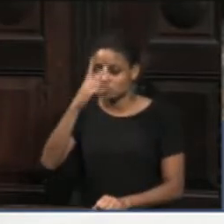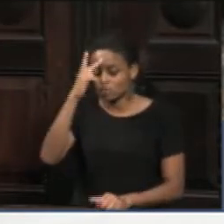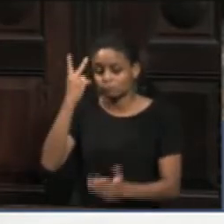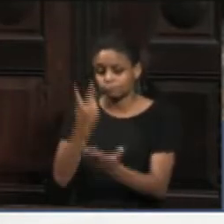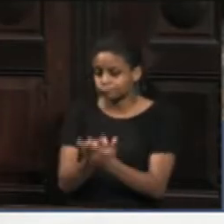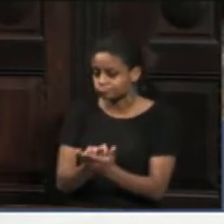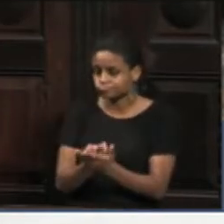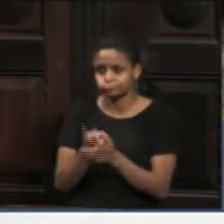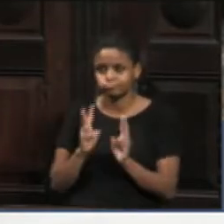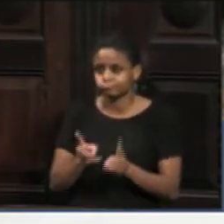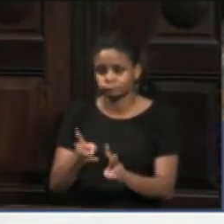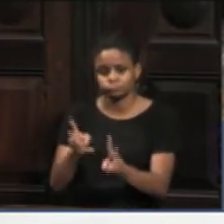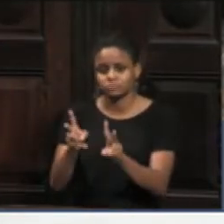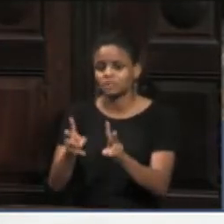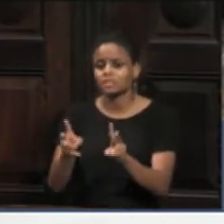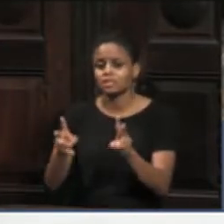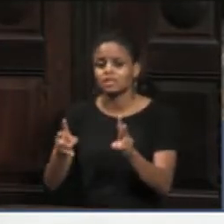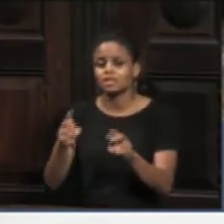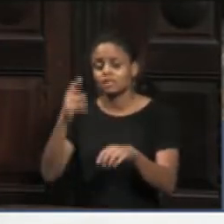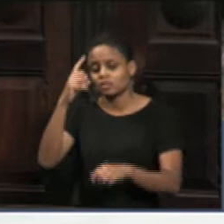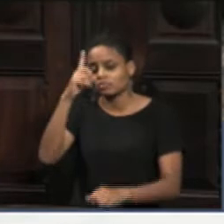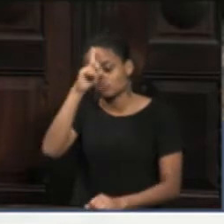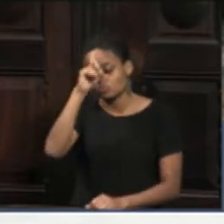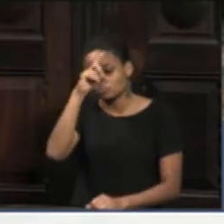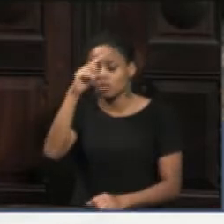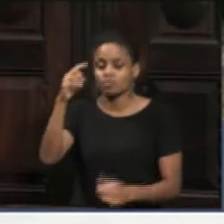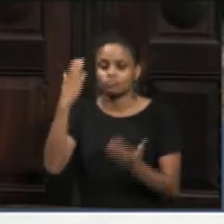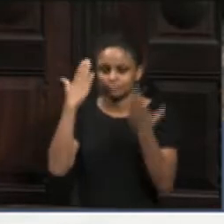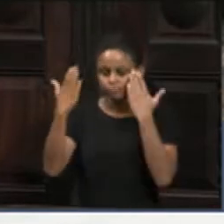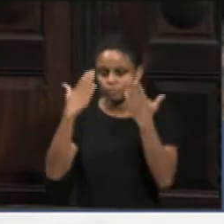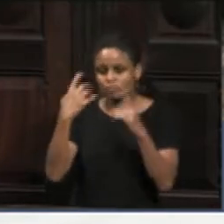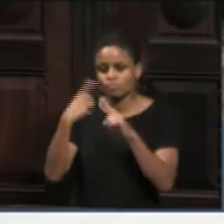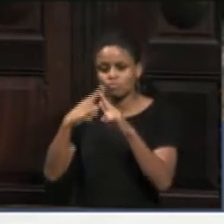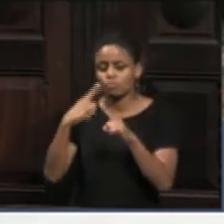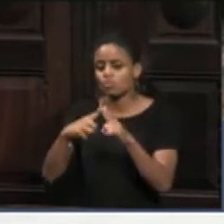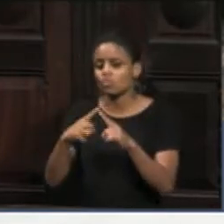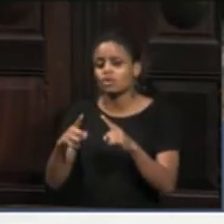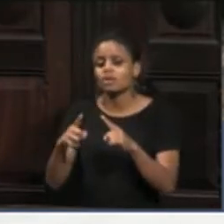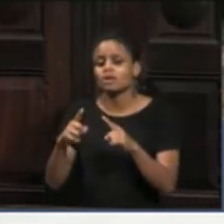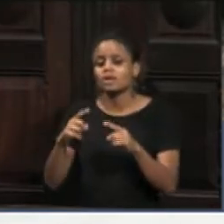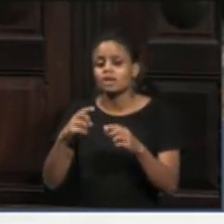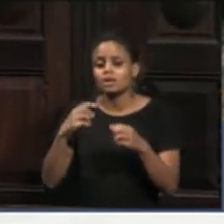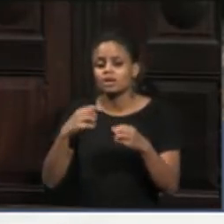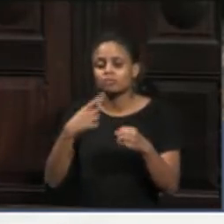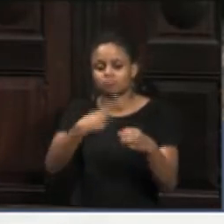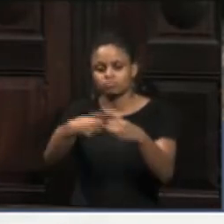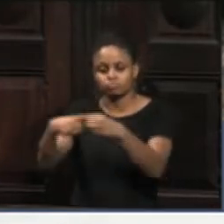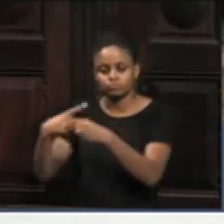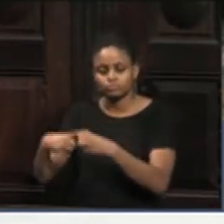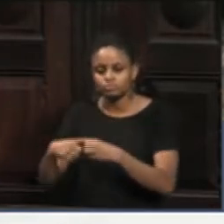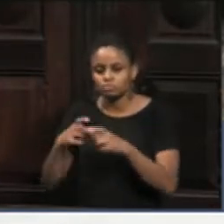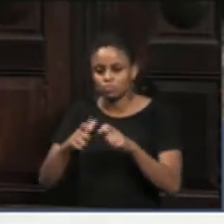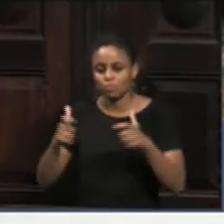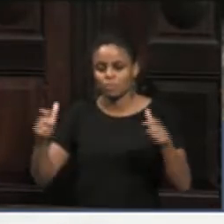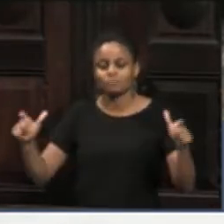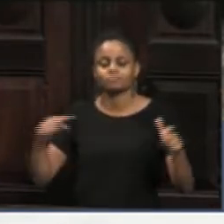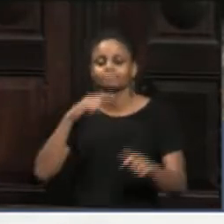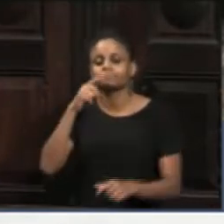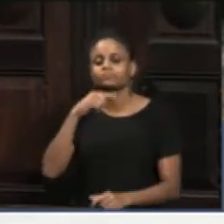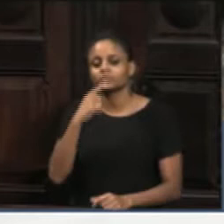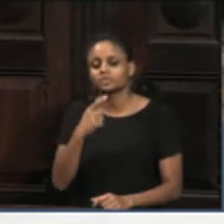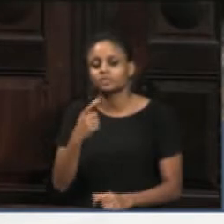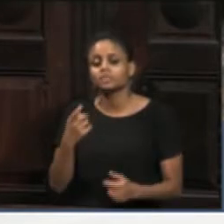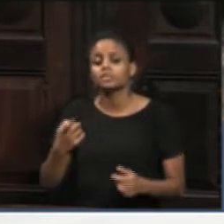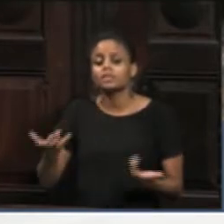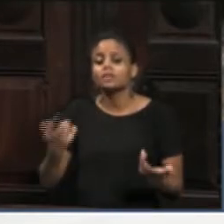psiquiátricos, porque os diferentes municípios não conseguem avançar na consolidação de mais residências terapêuticas. Então, o que a